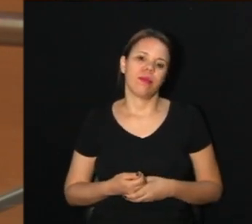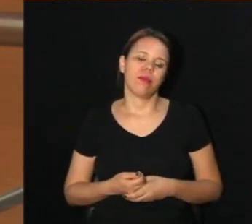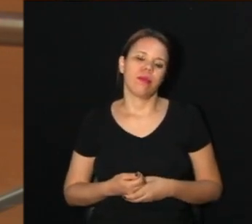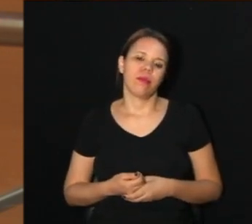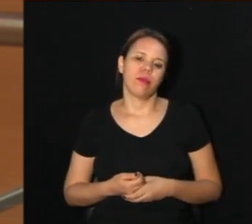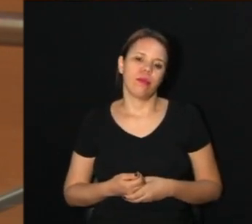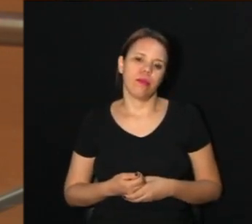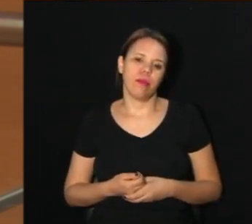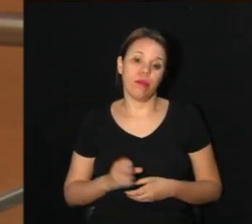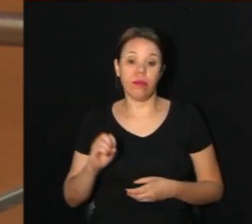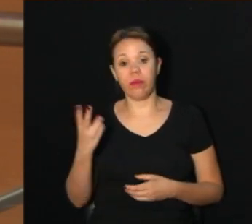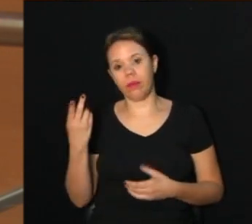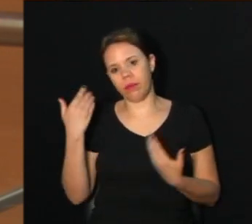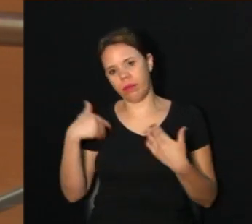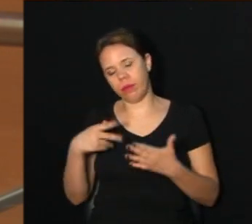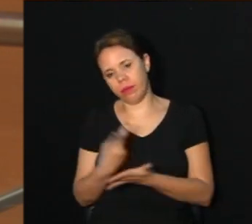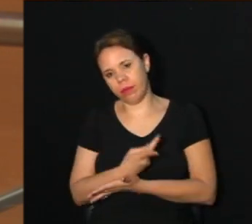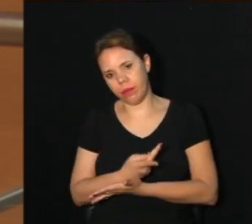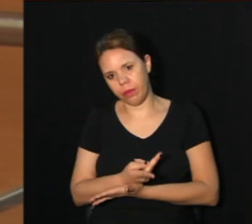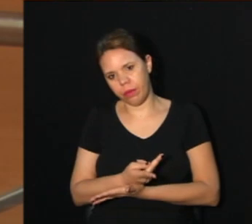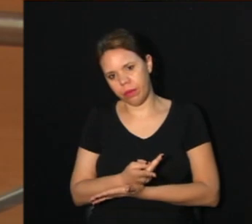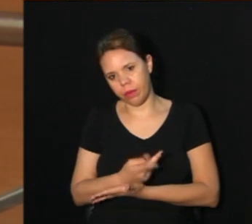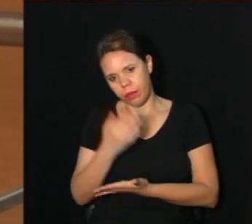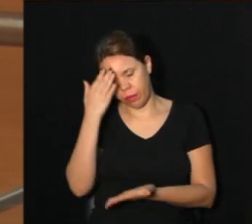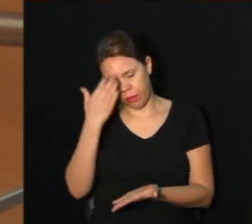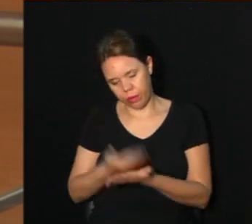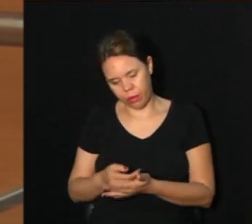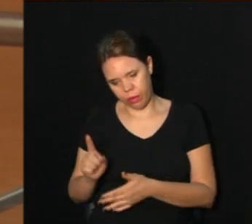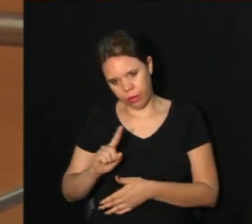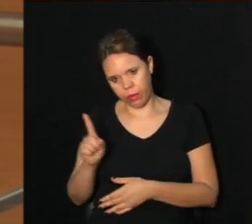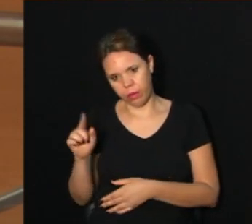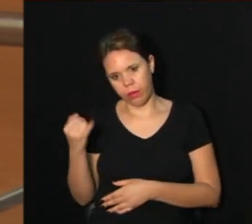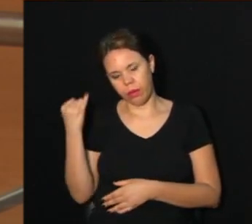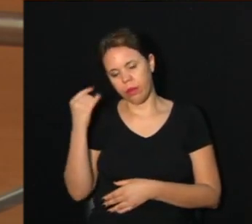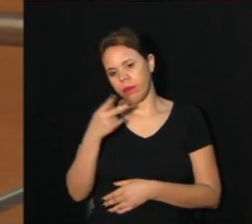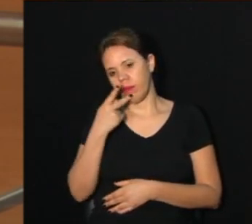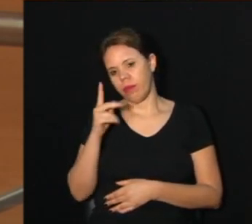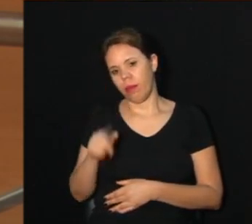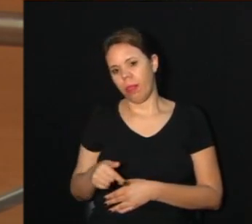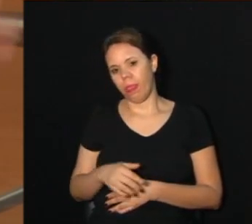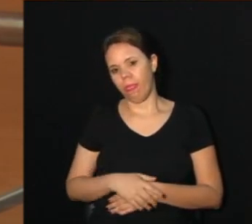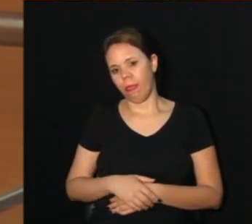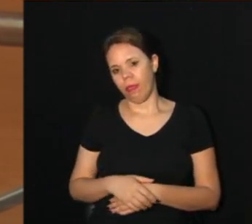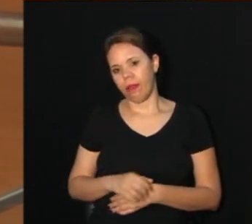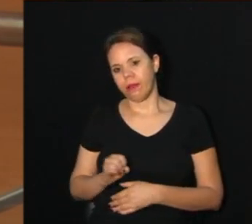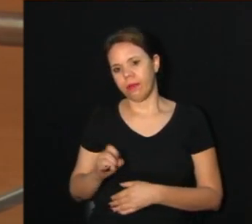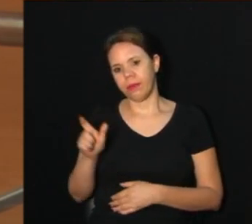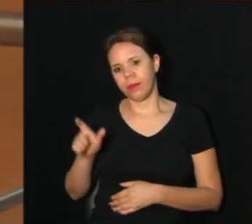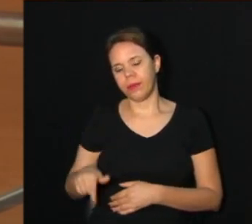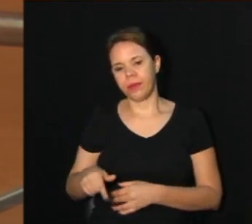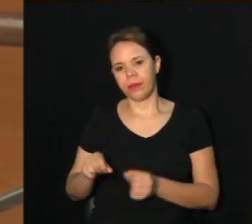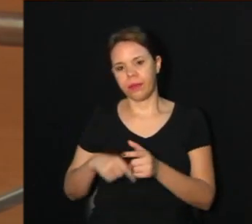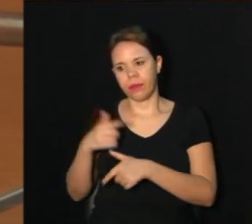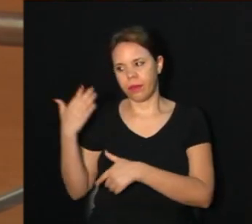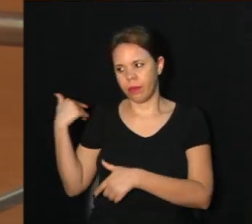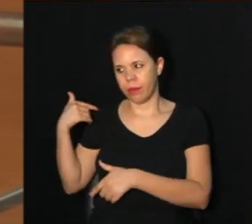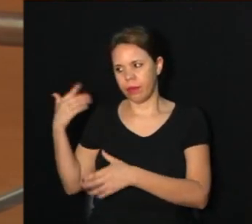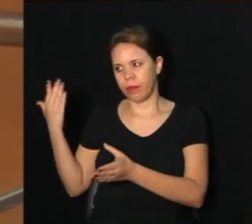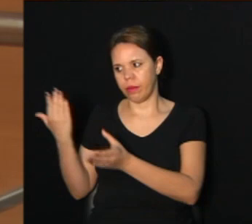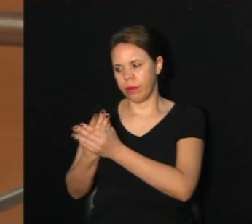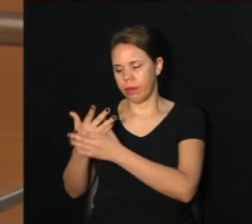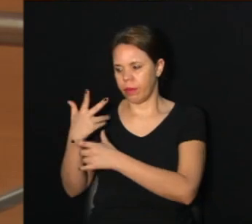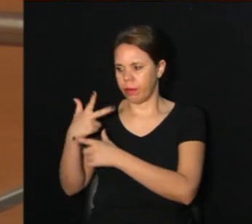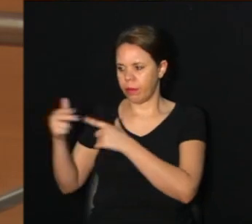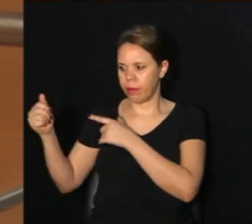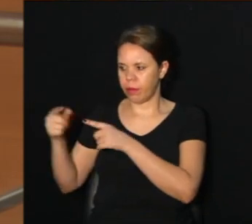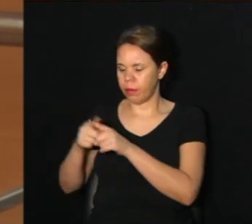Ou senão estamos errados. Acredito que não, mas é importante falar isso. Se o cara na ativa fez uma ação e por conta